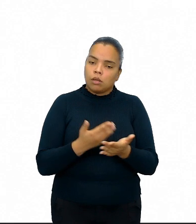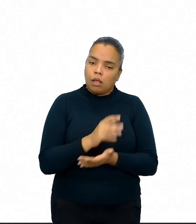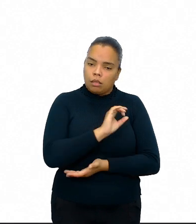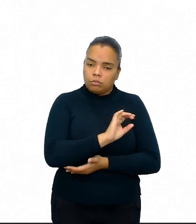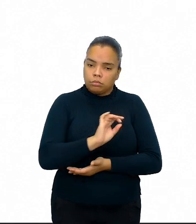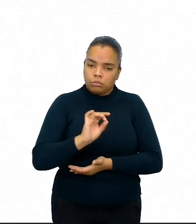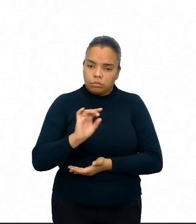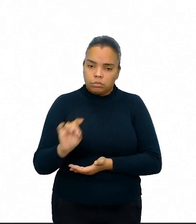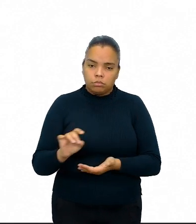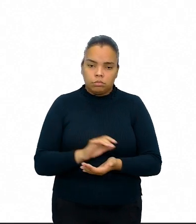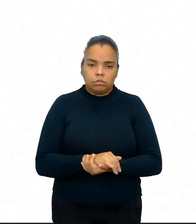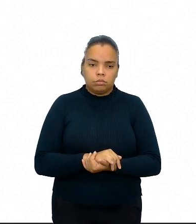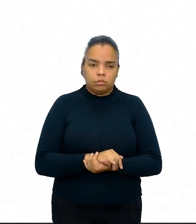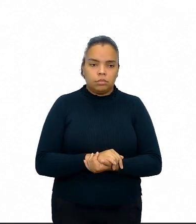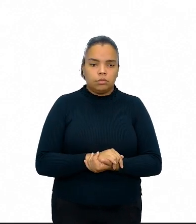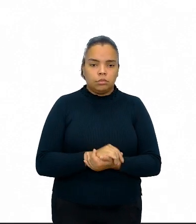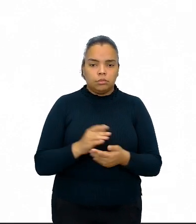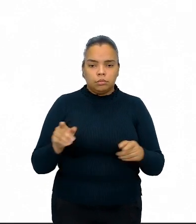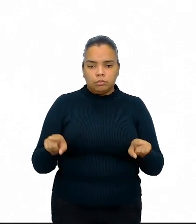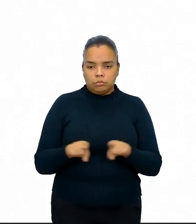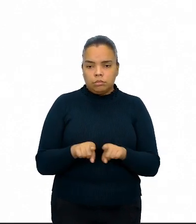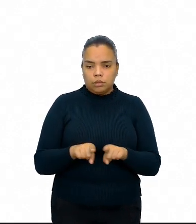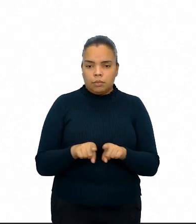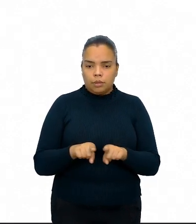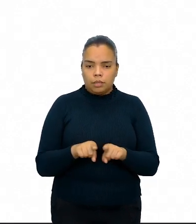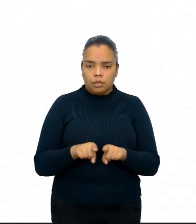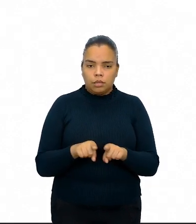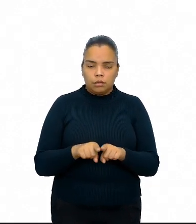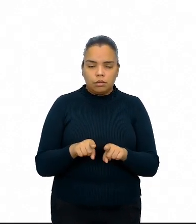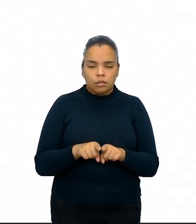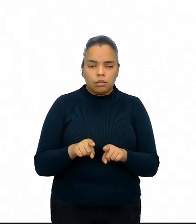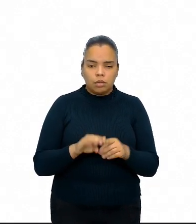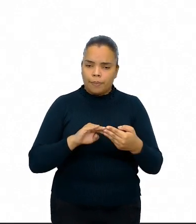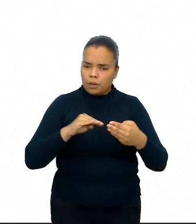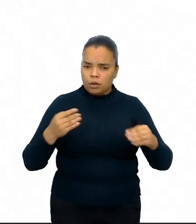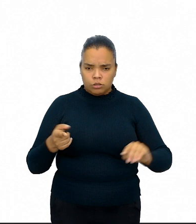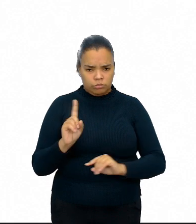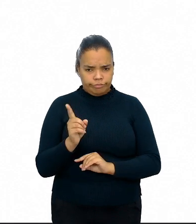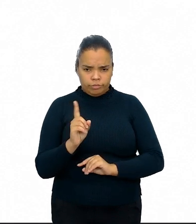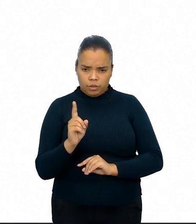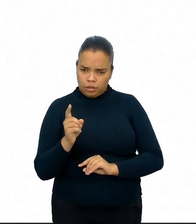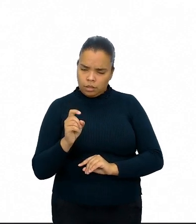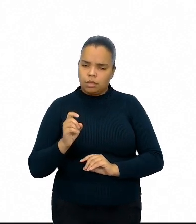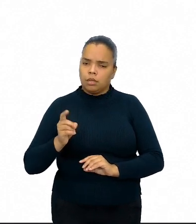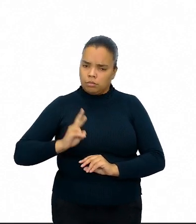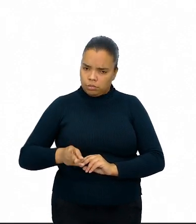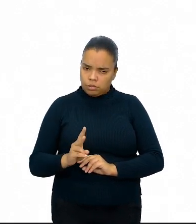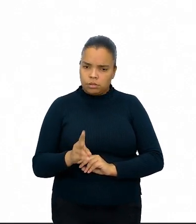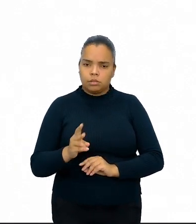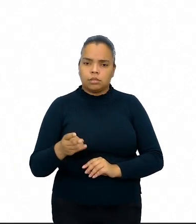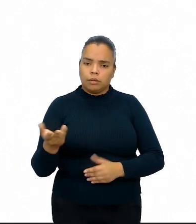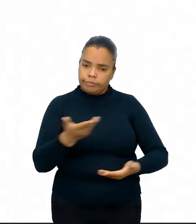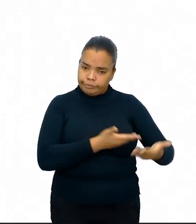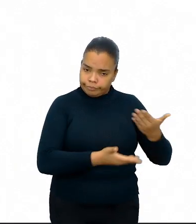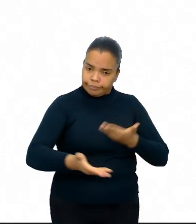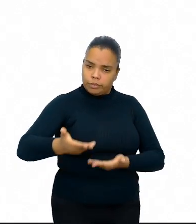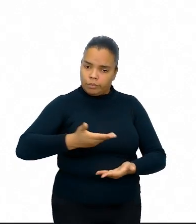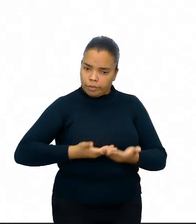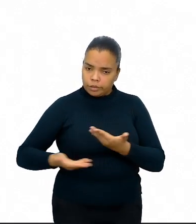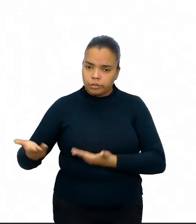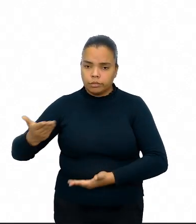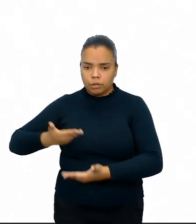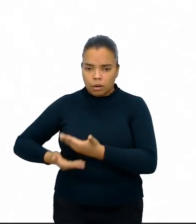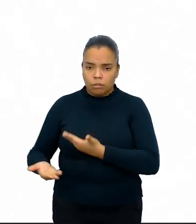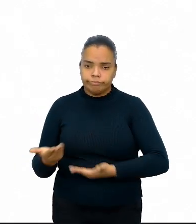suas contribuições. E não só visitar o Padlet da Biologia. Como as nossas propostas elas vêm sempre de encontro com a